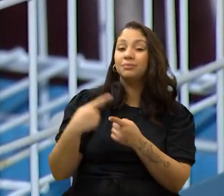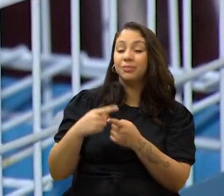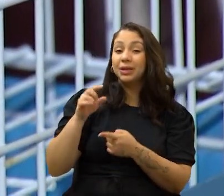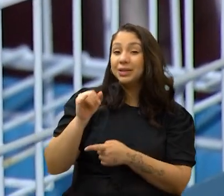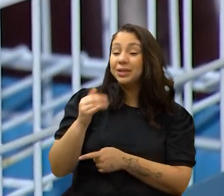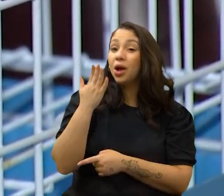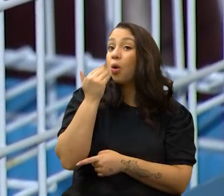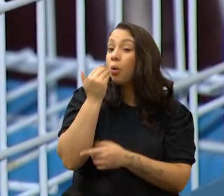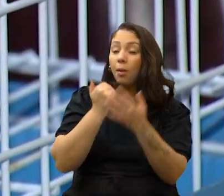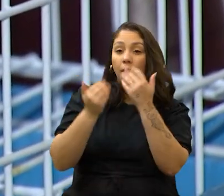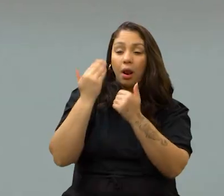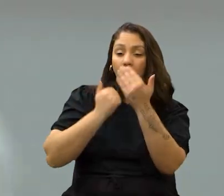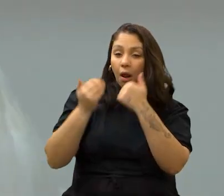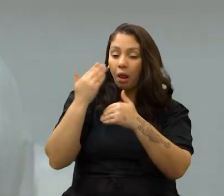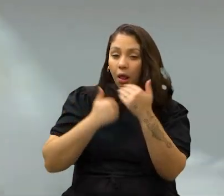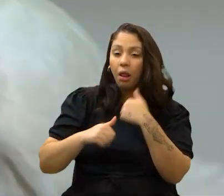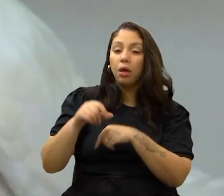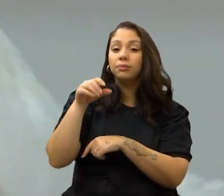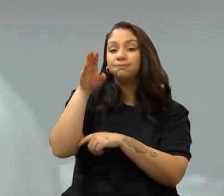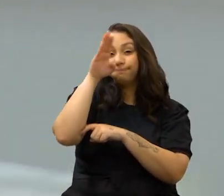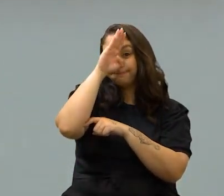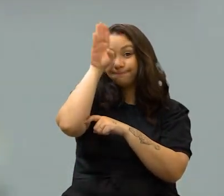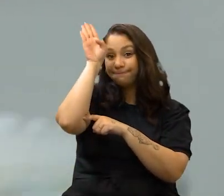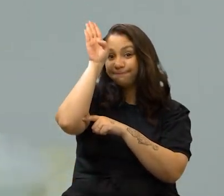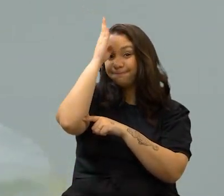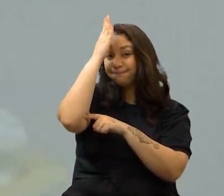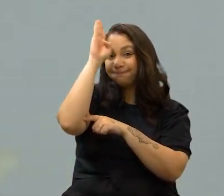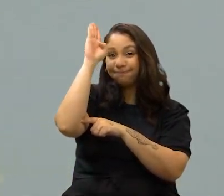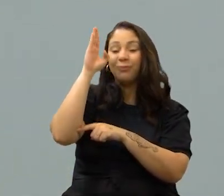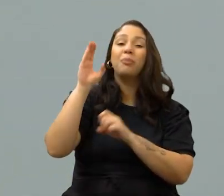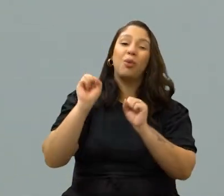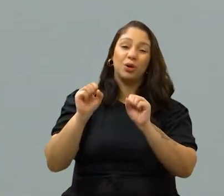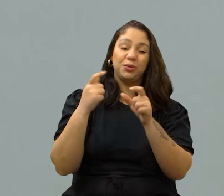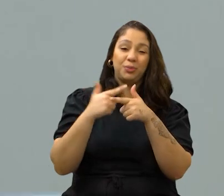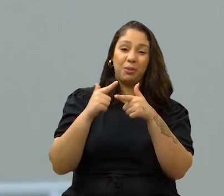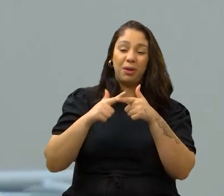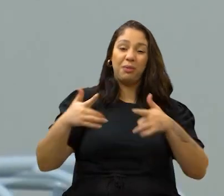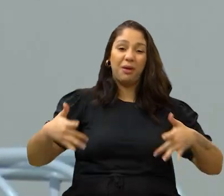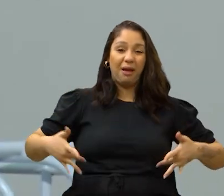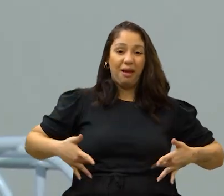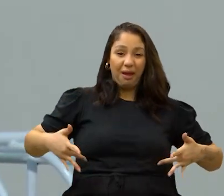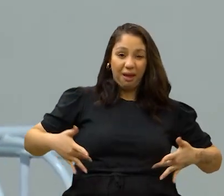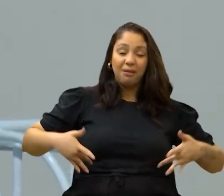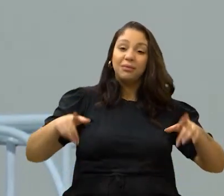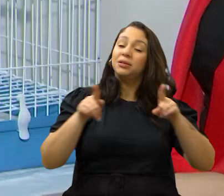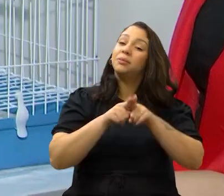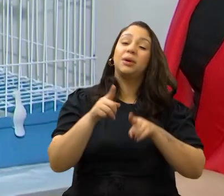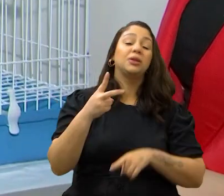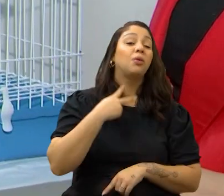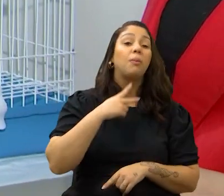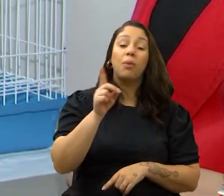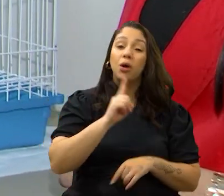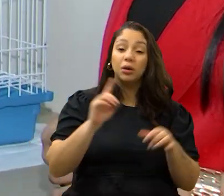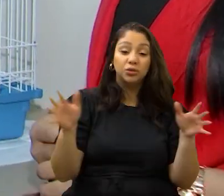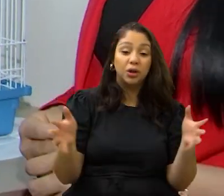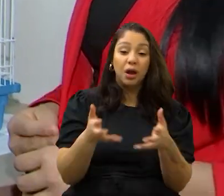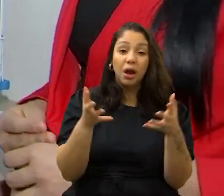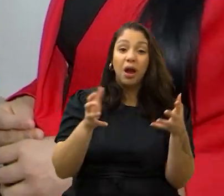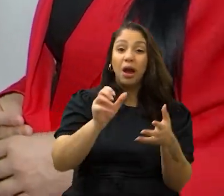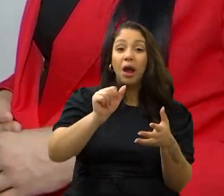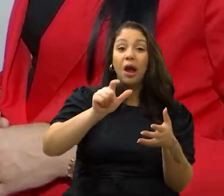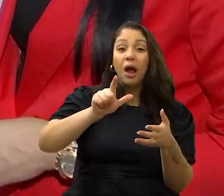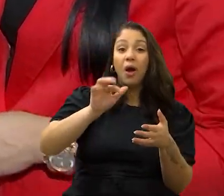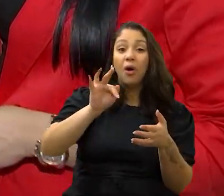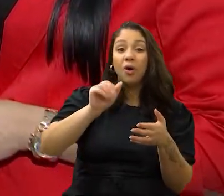de consumo pode prejudicar a parte renal desses animais, e também não pode dar o alface.